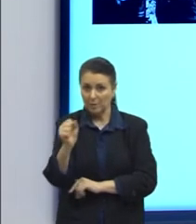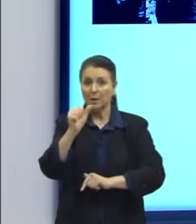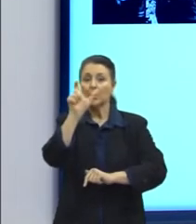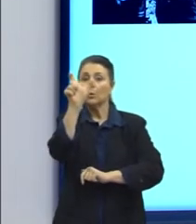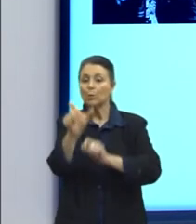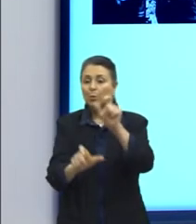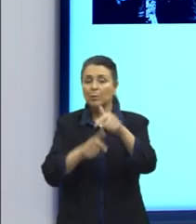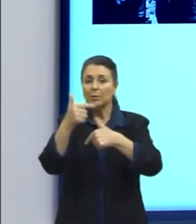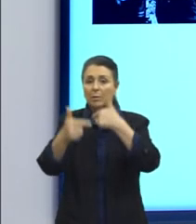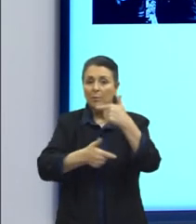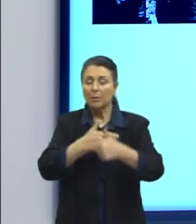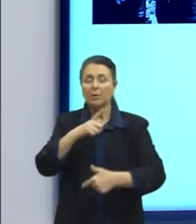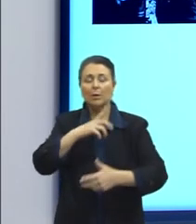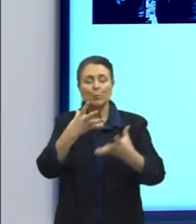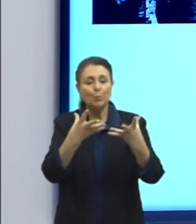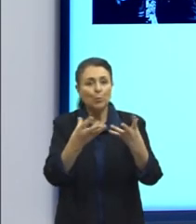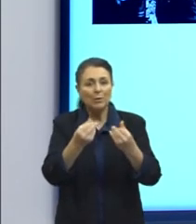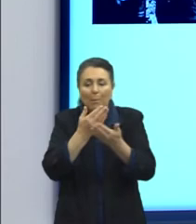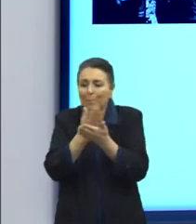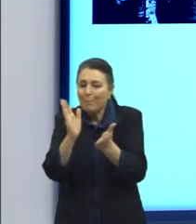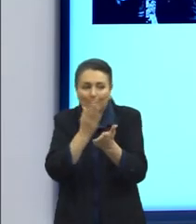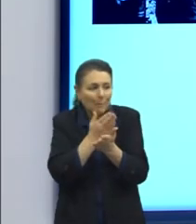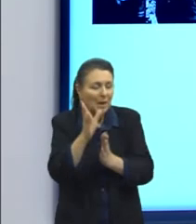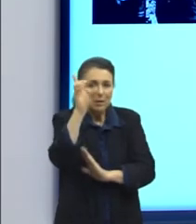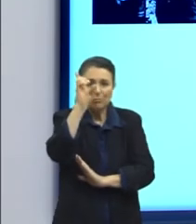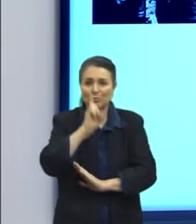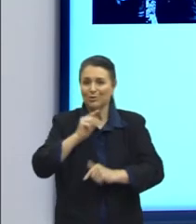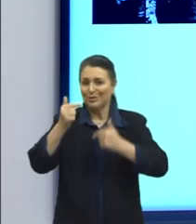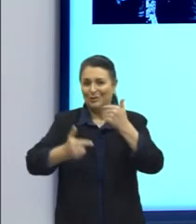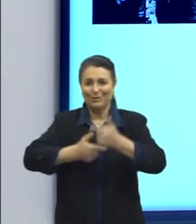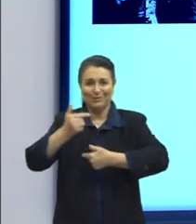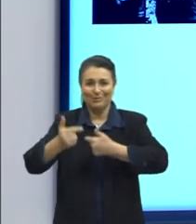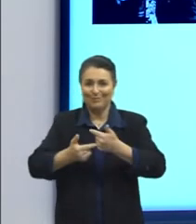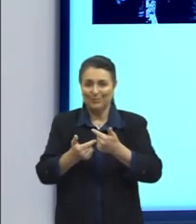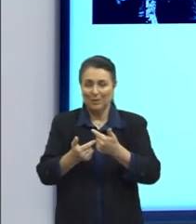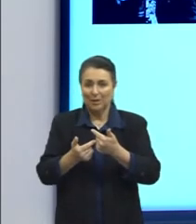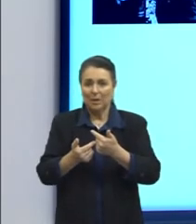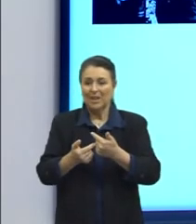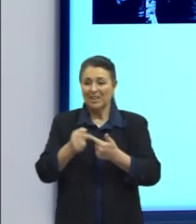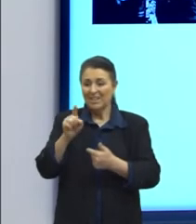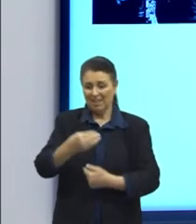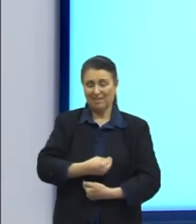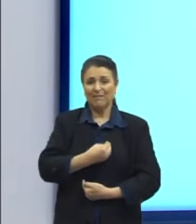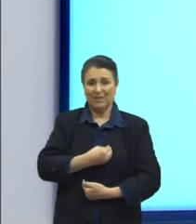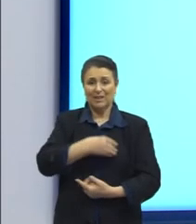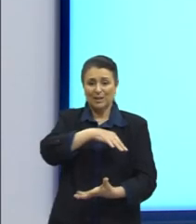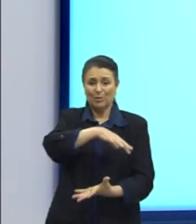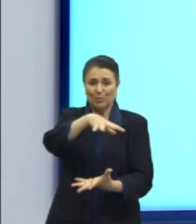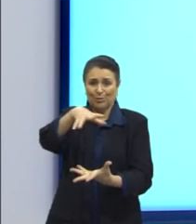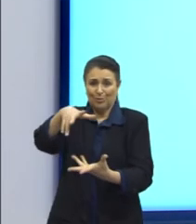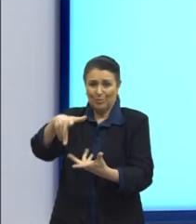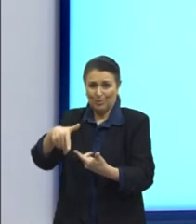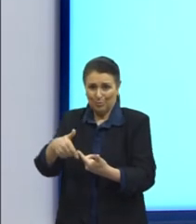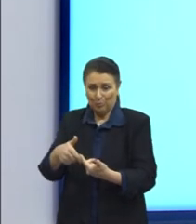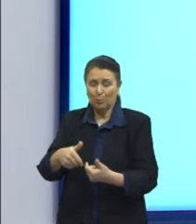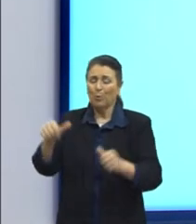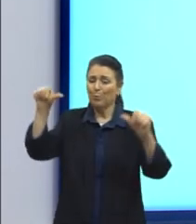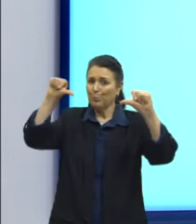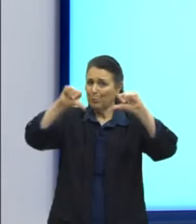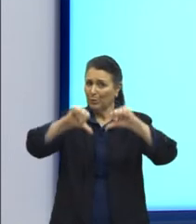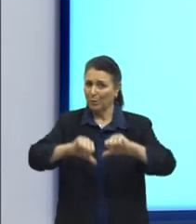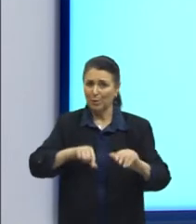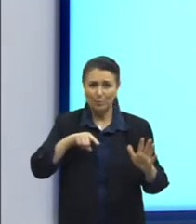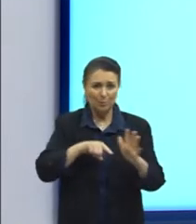têm muitas perdas de direito trabalhistas né que a condição dos Trabalhadores no mundo piora muito e aqui rapidinho